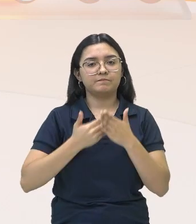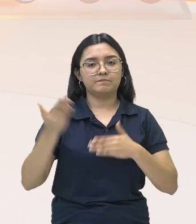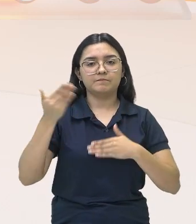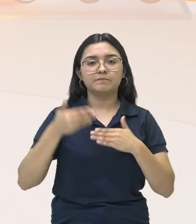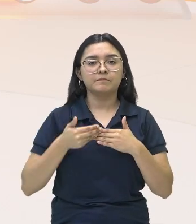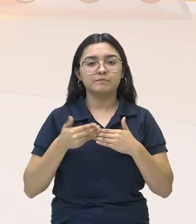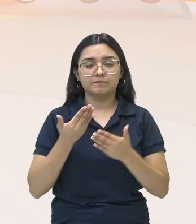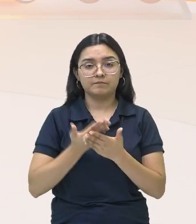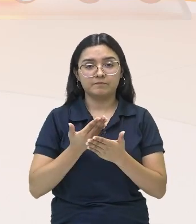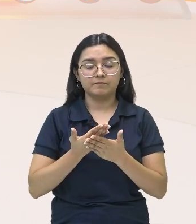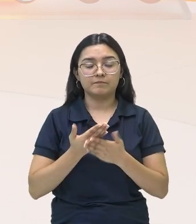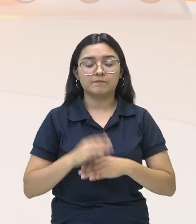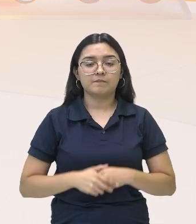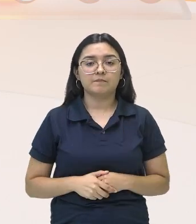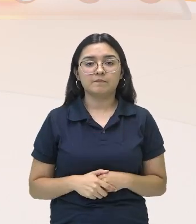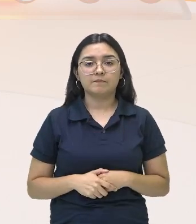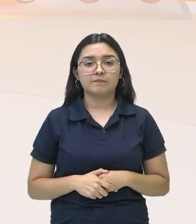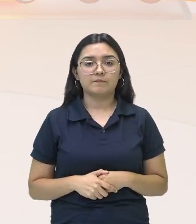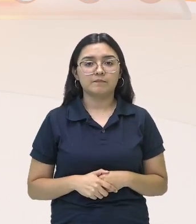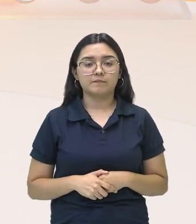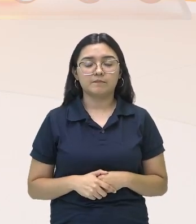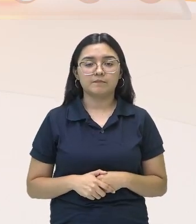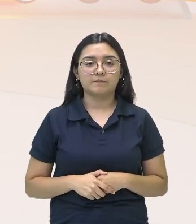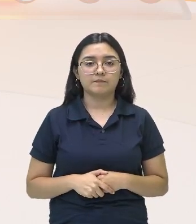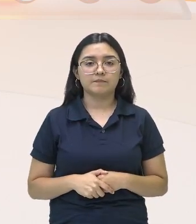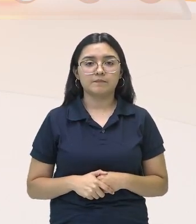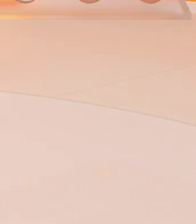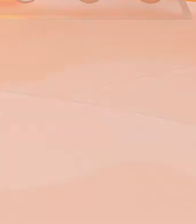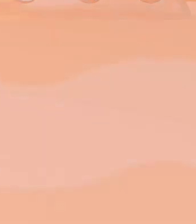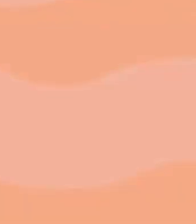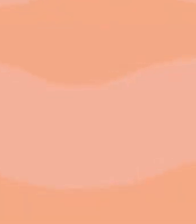comigo e vamos à nossa aula.